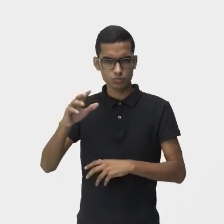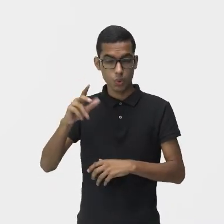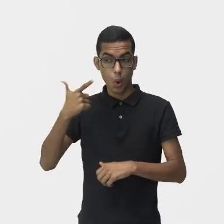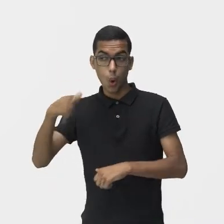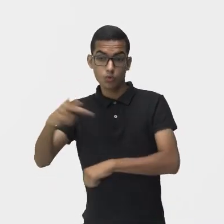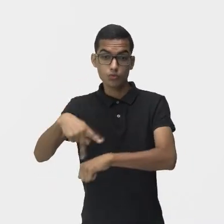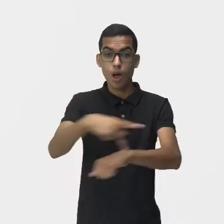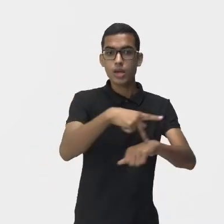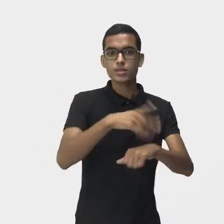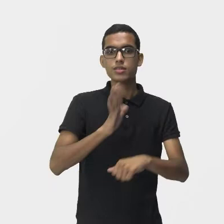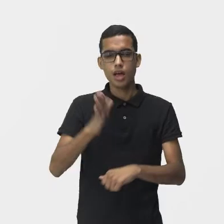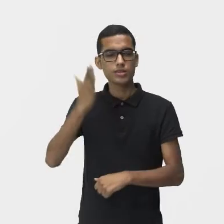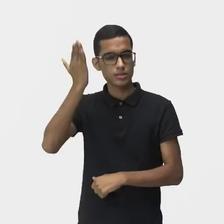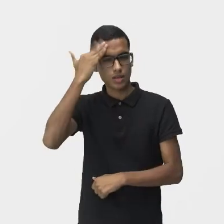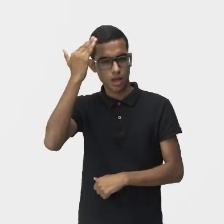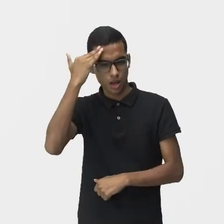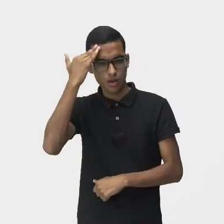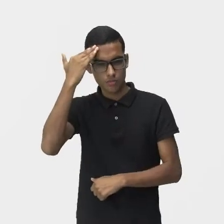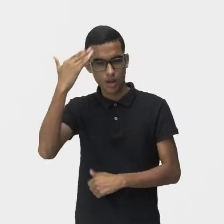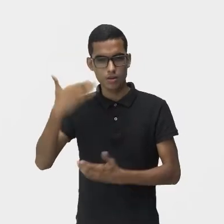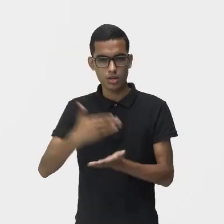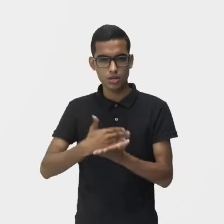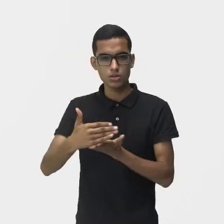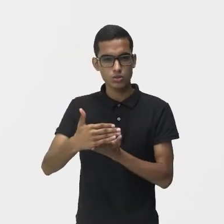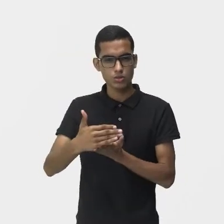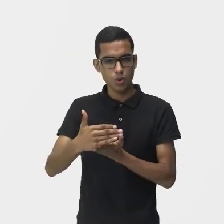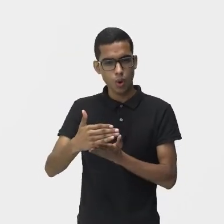da América, a Revolução